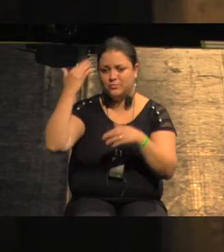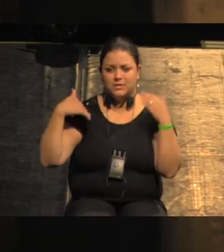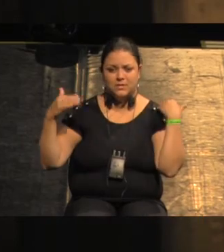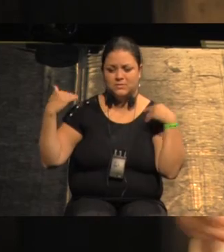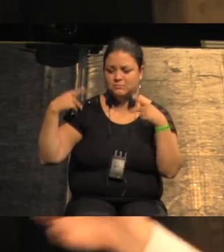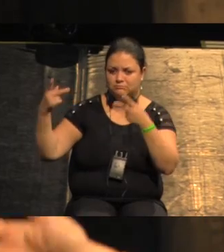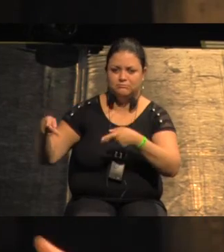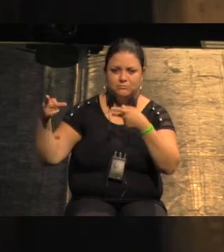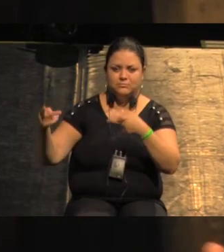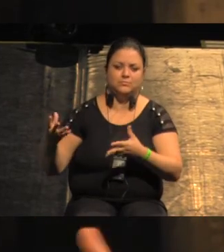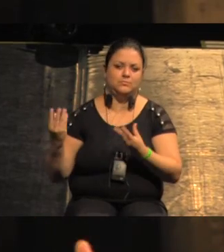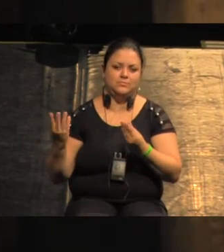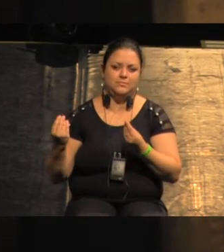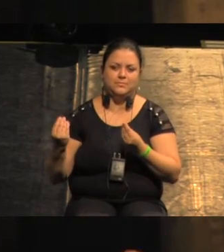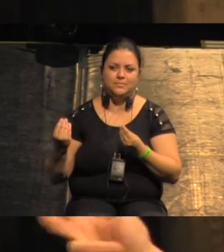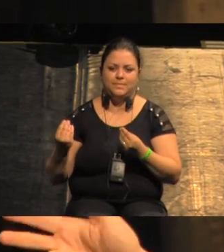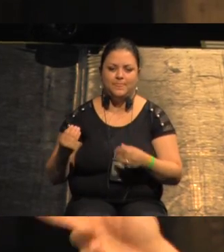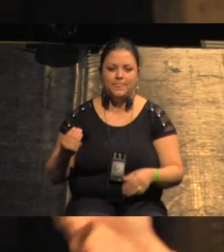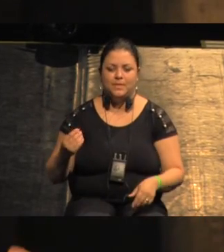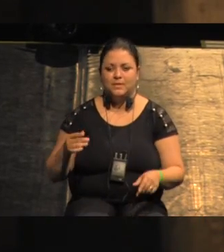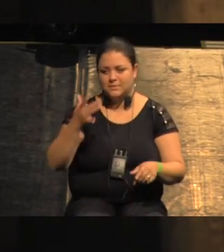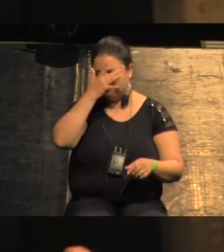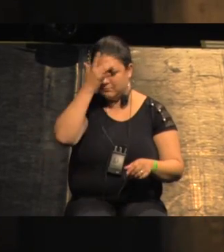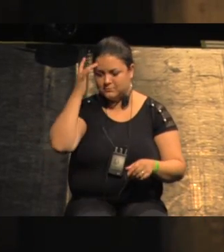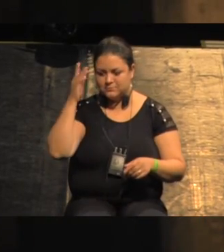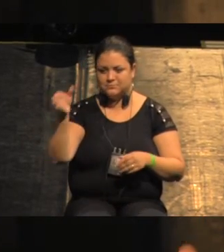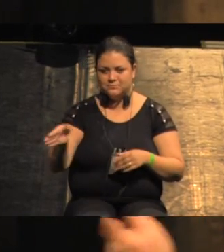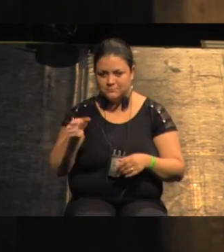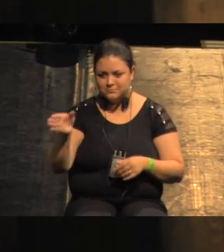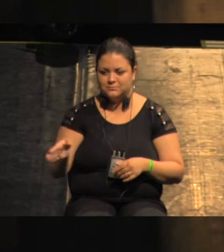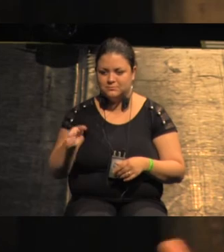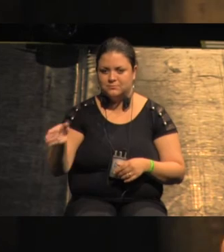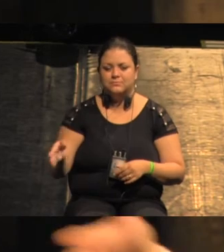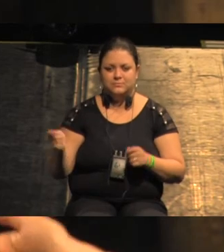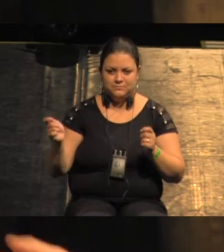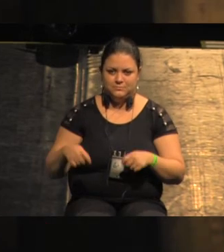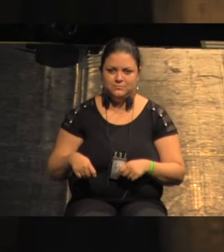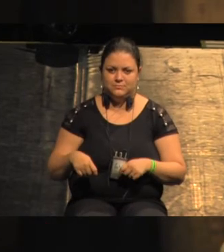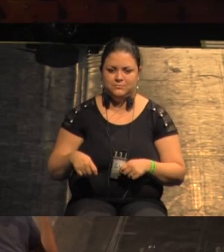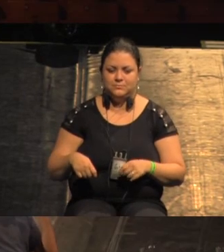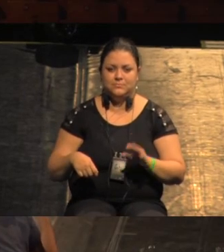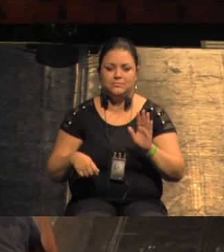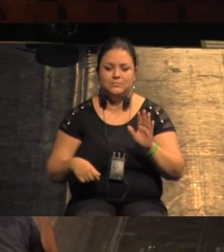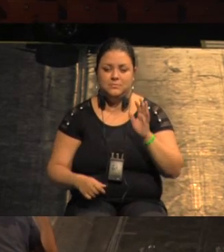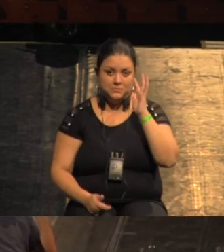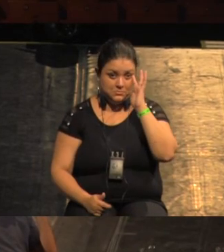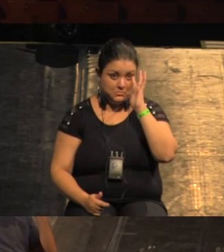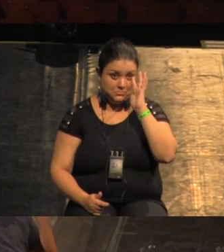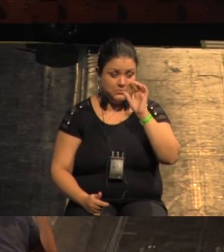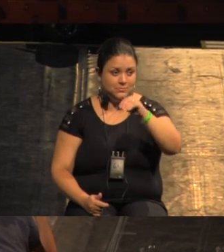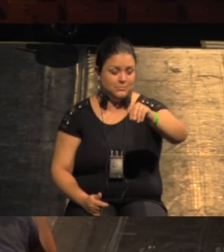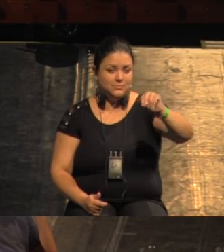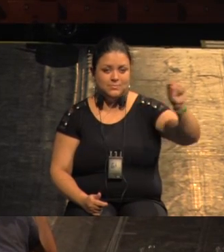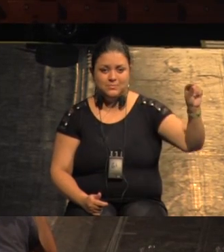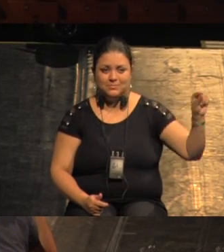clima é bom, 24 horas funcionava bem. Cidades universitárias, por razões óbvias, os estudantes estão sempre lá, então funciona,